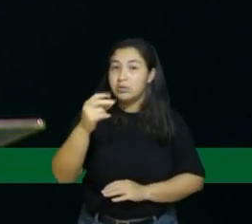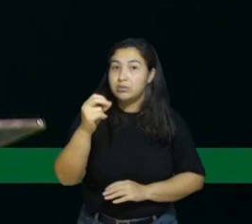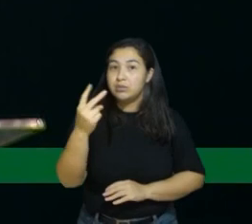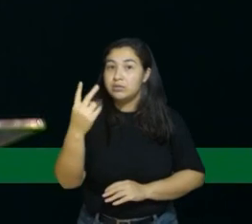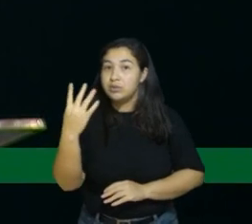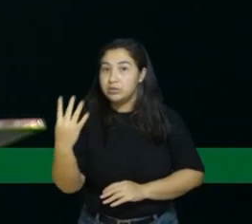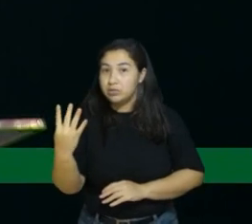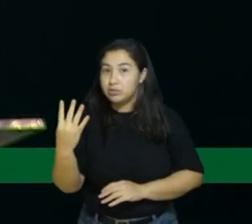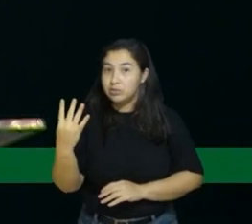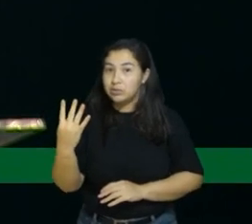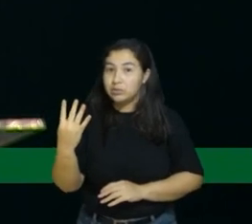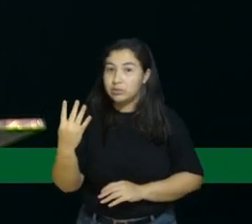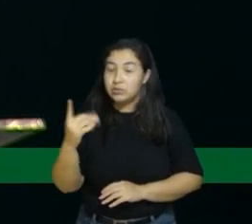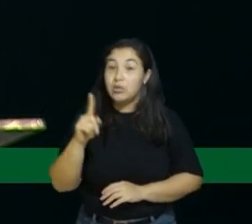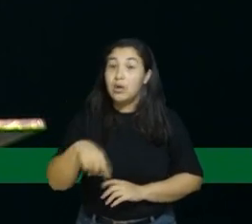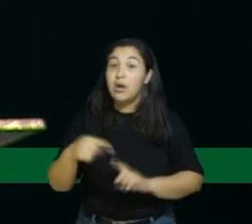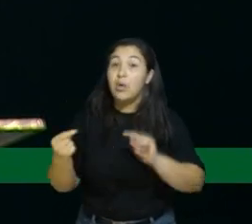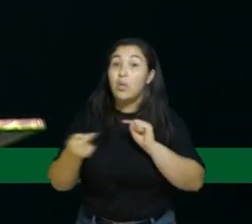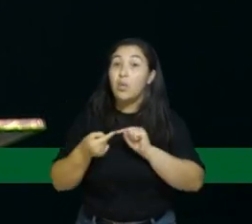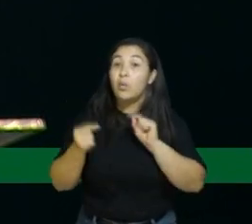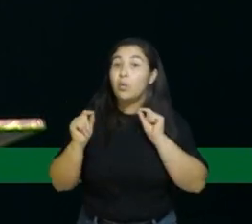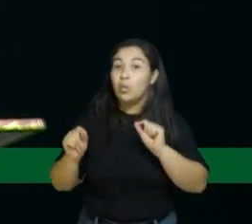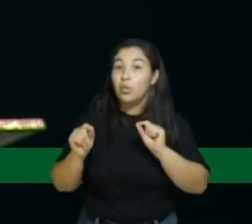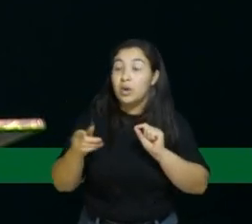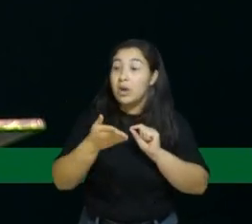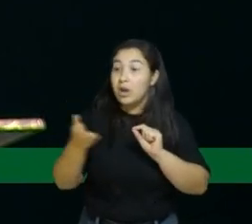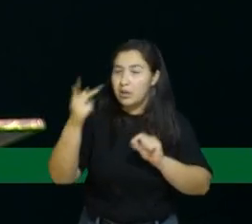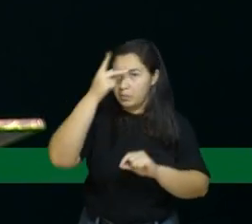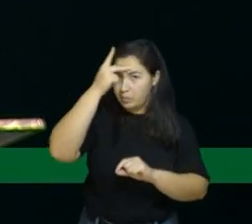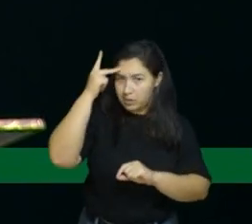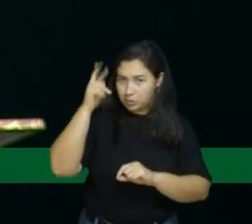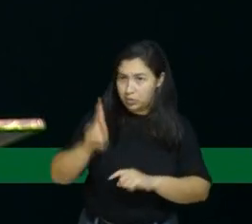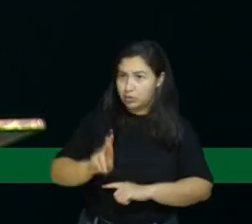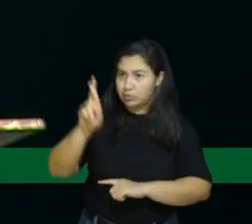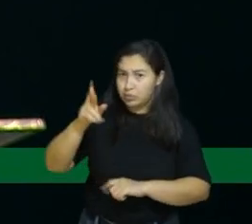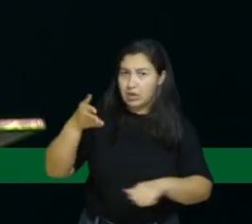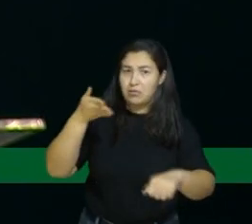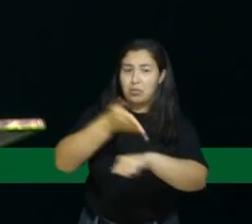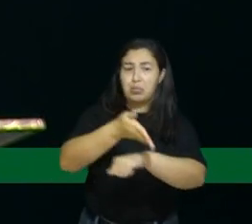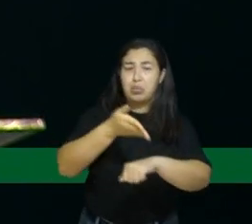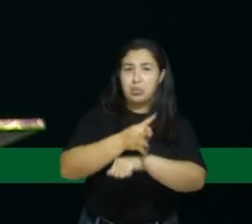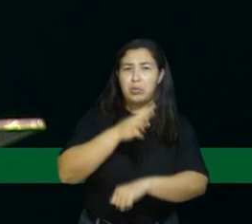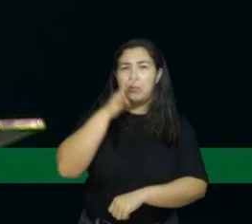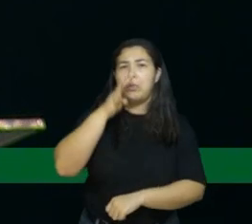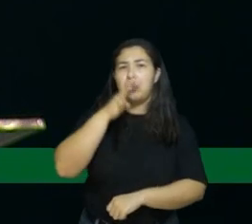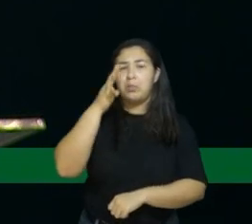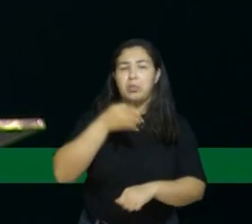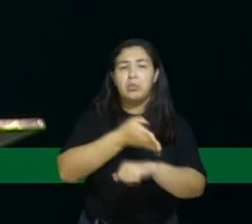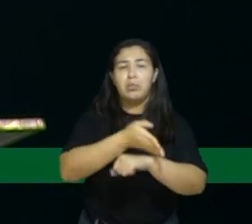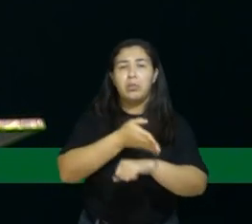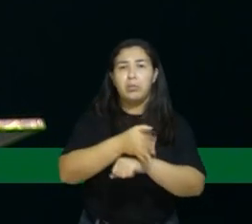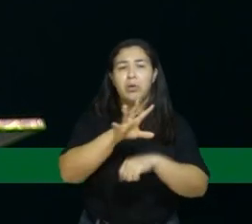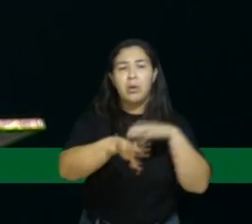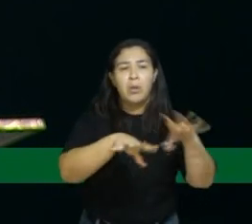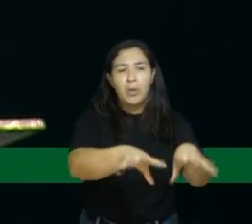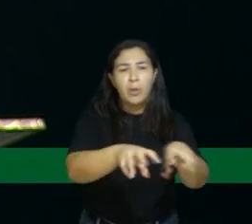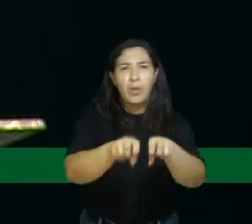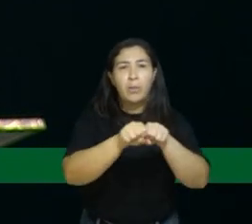197/2024, em que os invasores, os ocupantes de propriedades rurais e